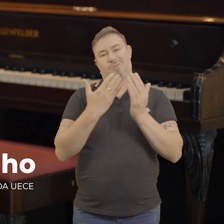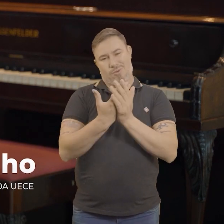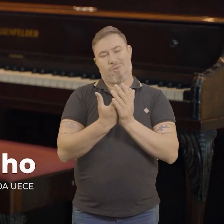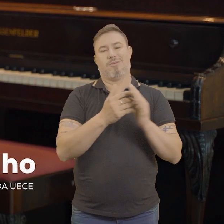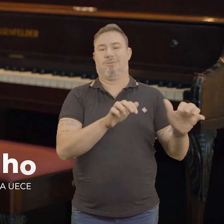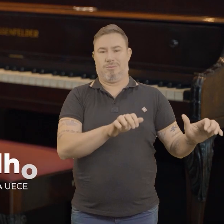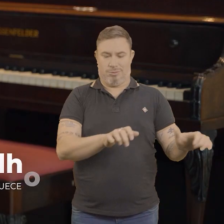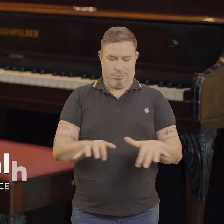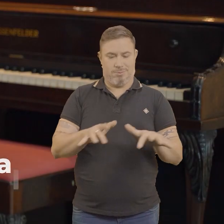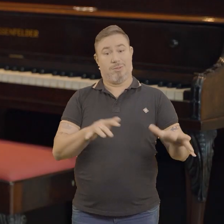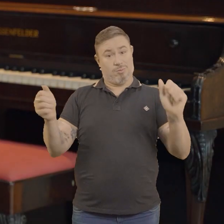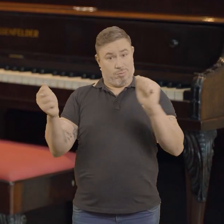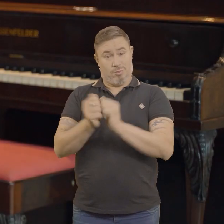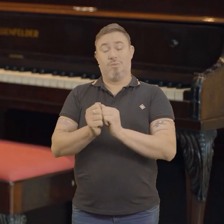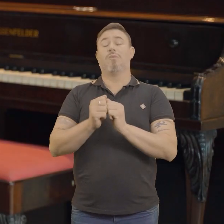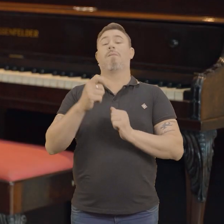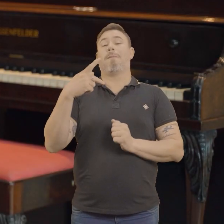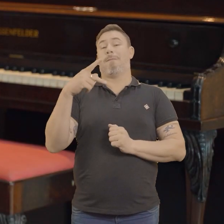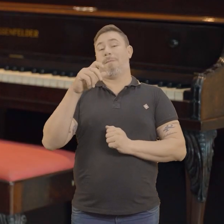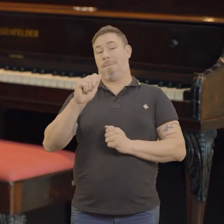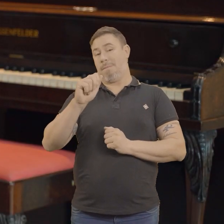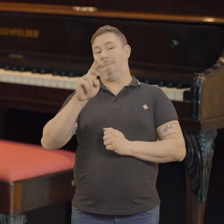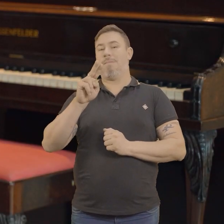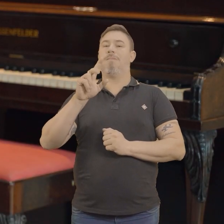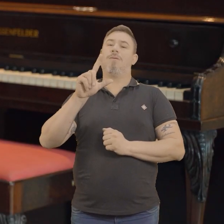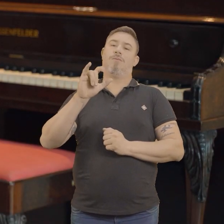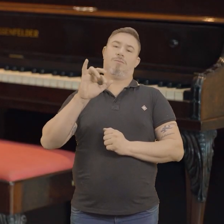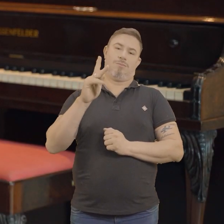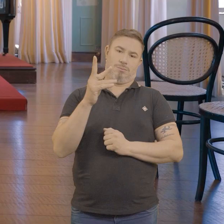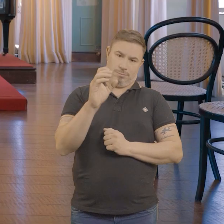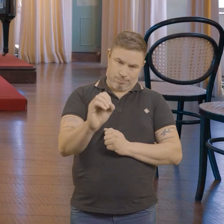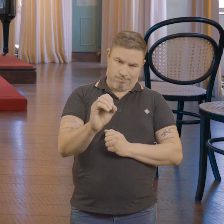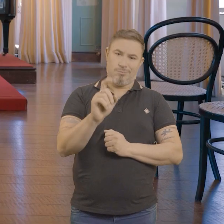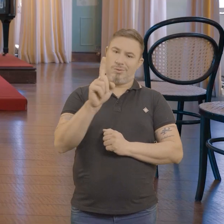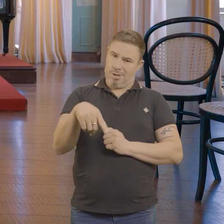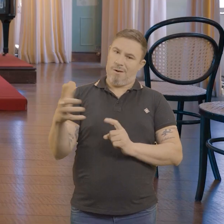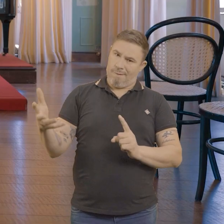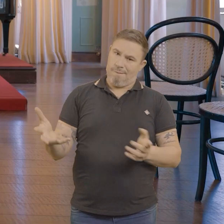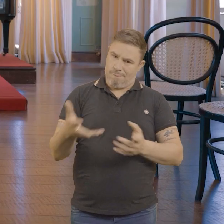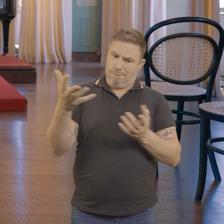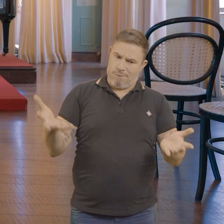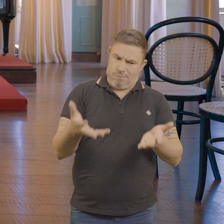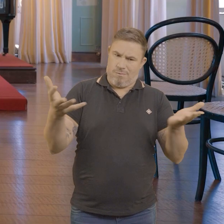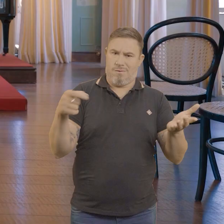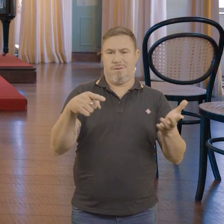junto ao Paulino Barroso, que era uma pessoa de muita influência na cidade. Nesse momento que então começa assim, uma pegada, vamos dizer